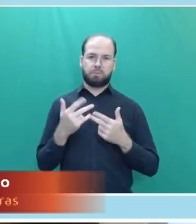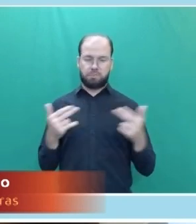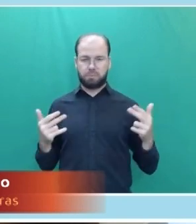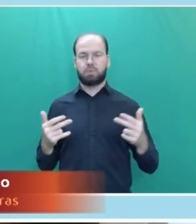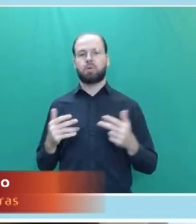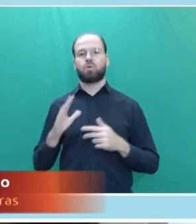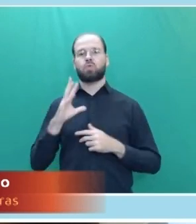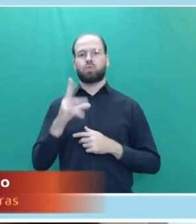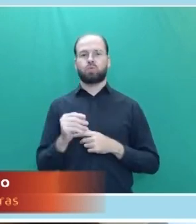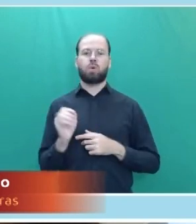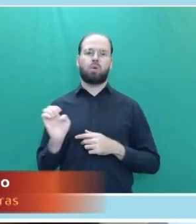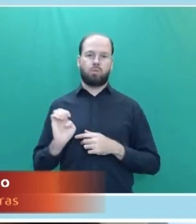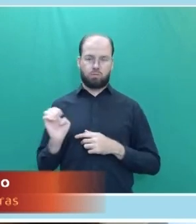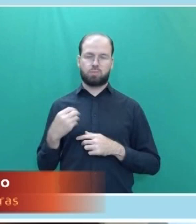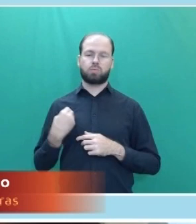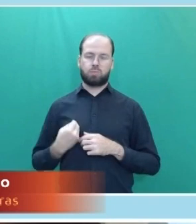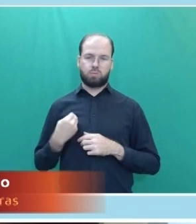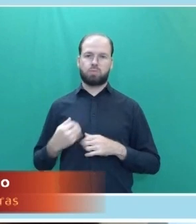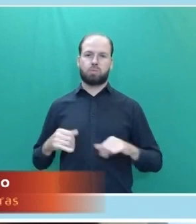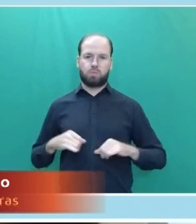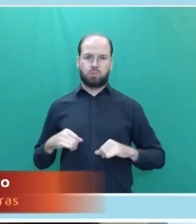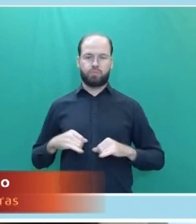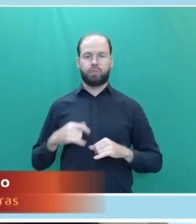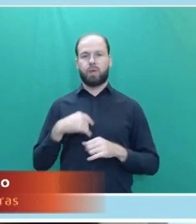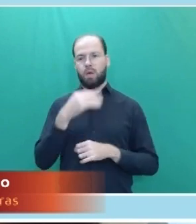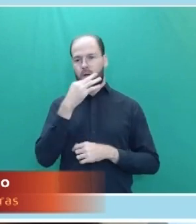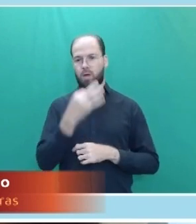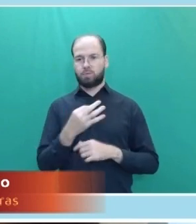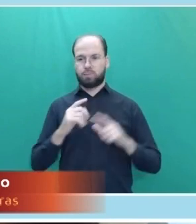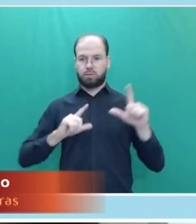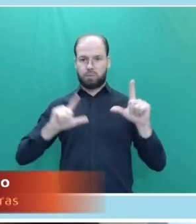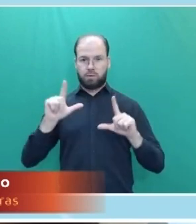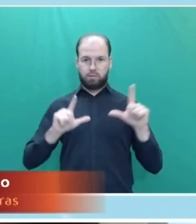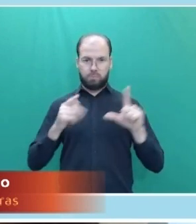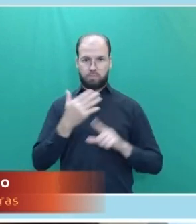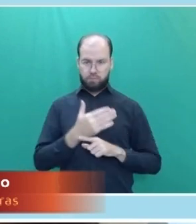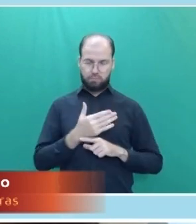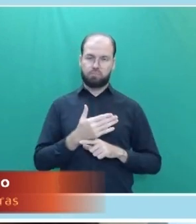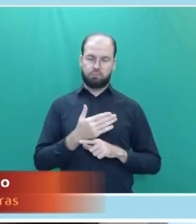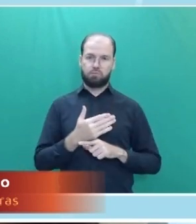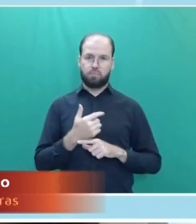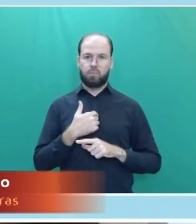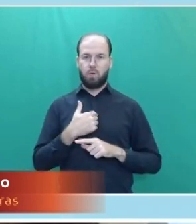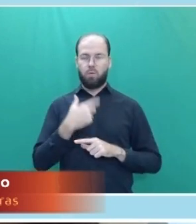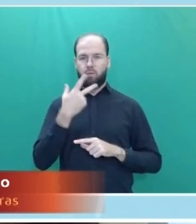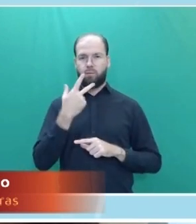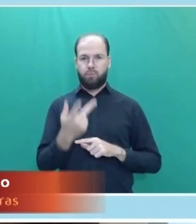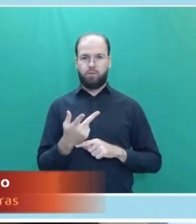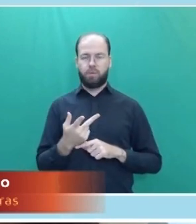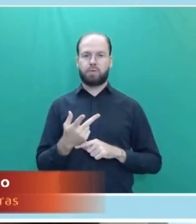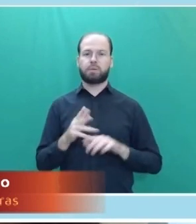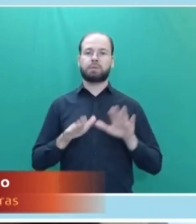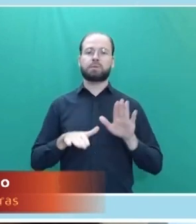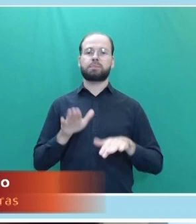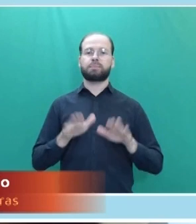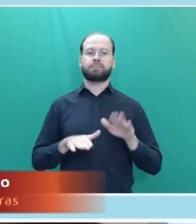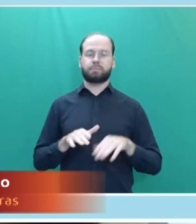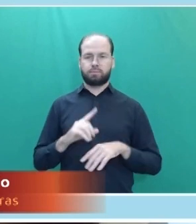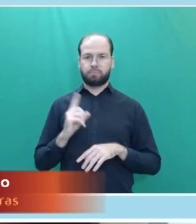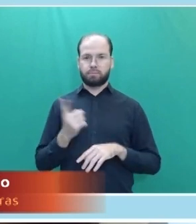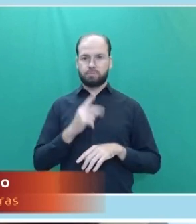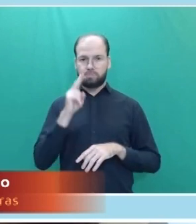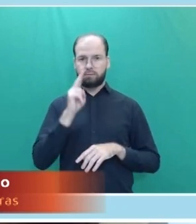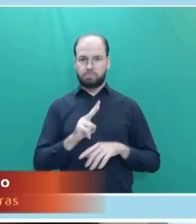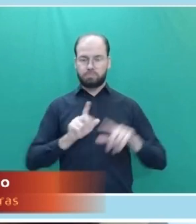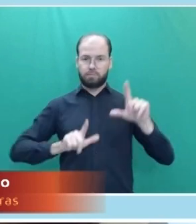isso. E eu acho que a televisão, nesse sentido, né, até um pouco do que eu falei, assim, de que, às vezes, o que a gente vê na televisão